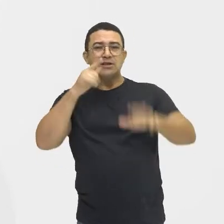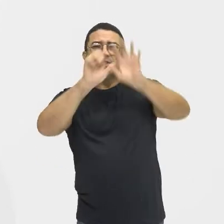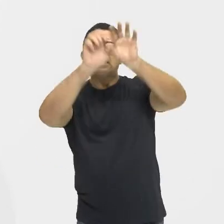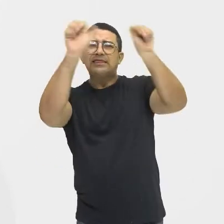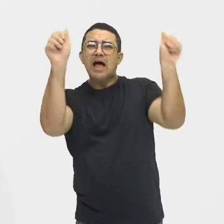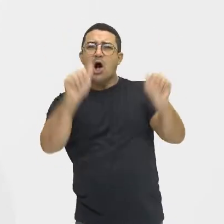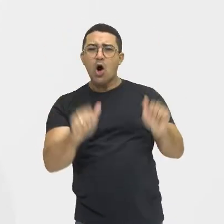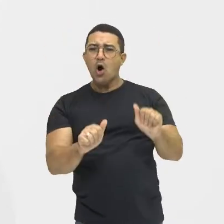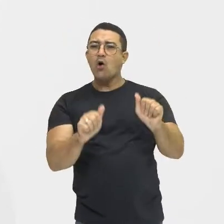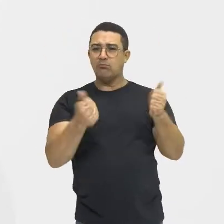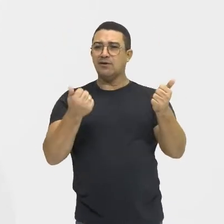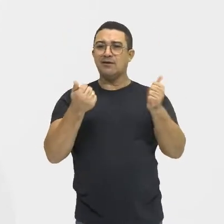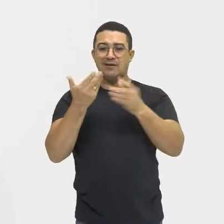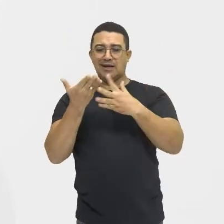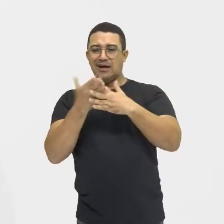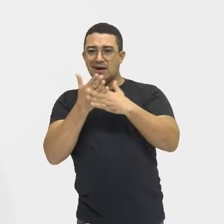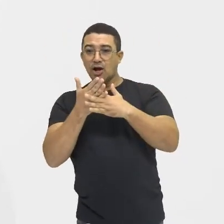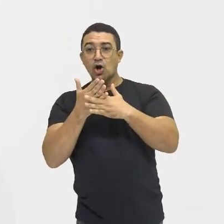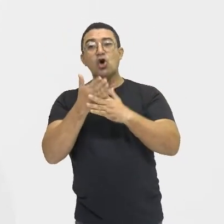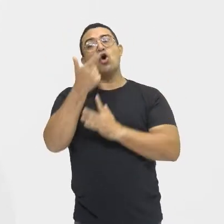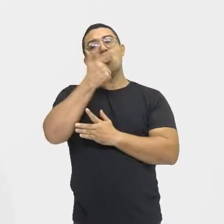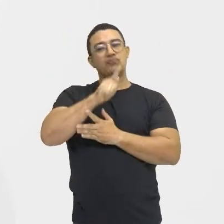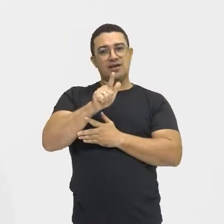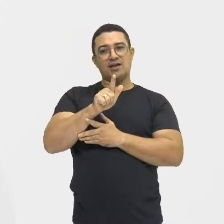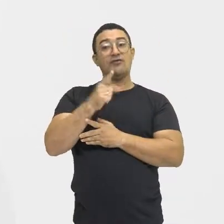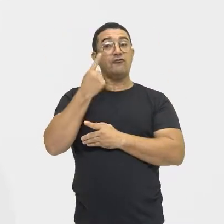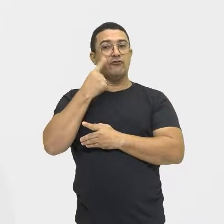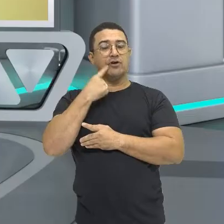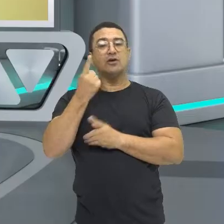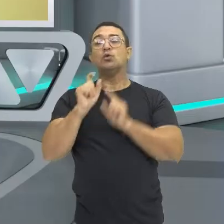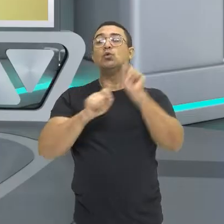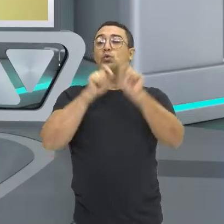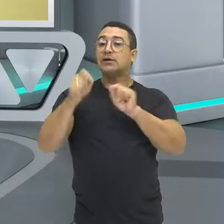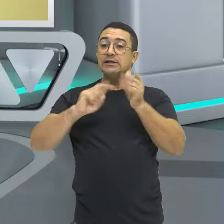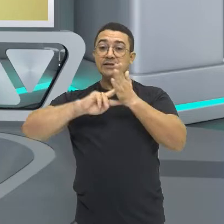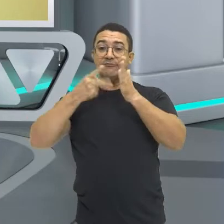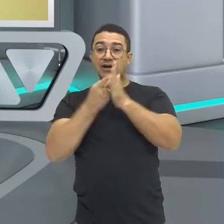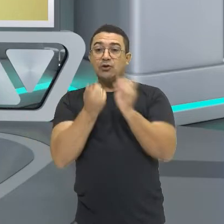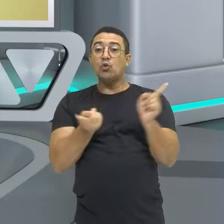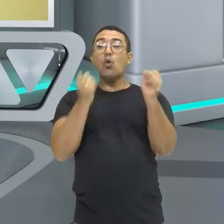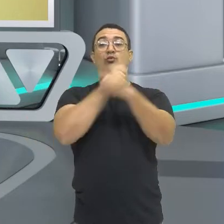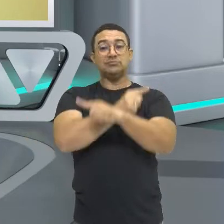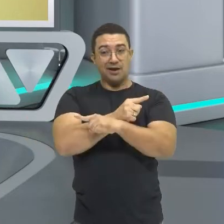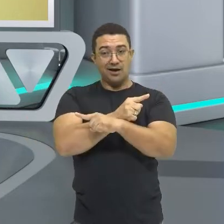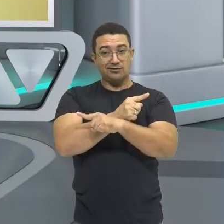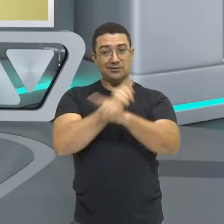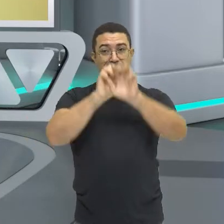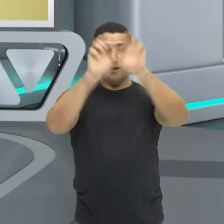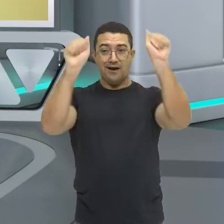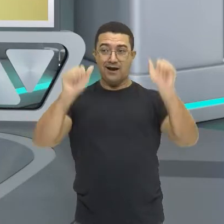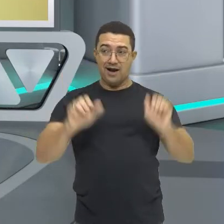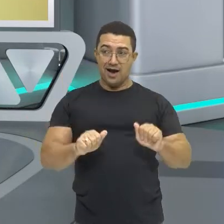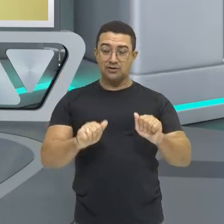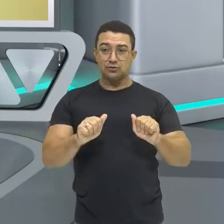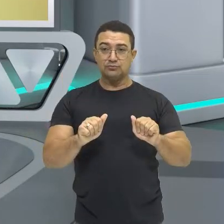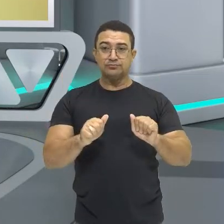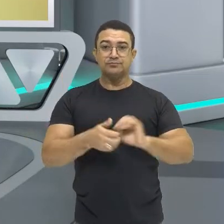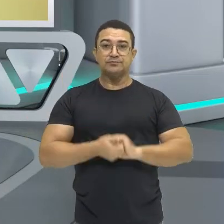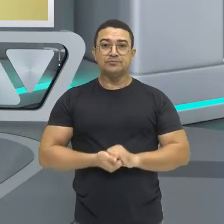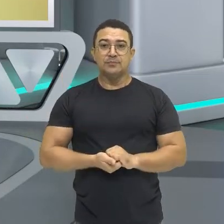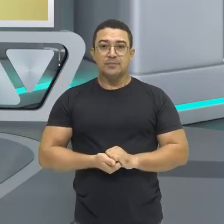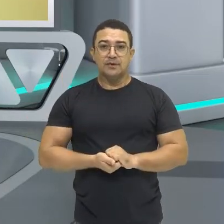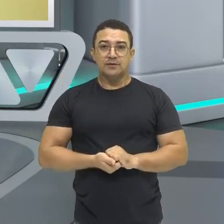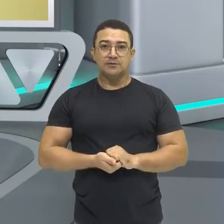visualizar essa antagônica, tá? Esse sentido antagônico da obra de arte. ele vai buscar mostrar na